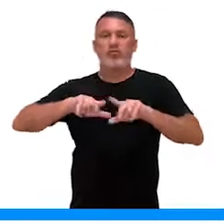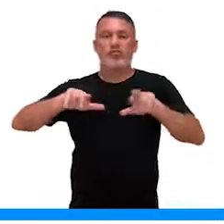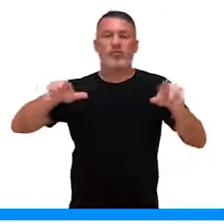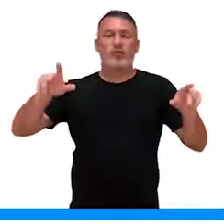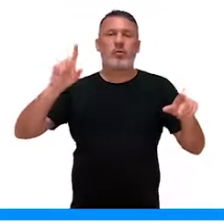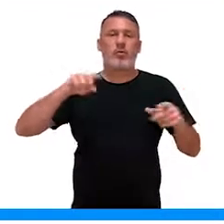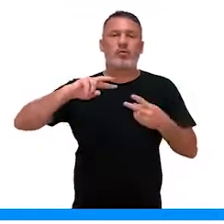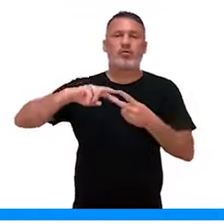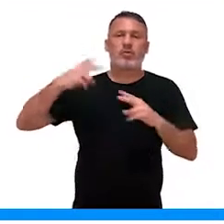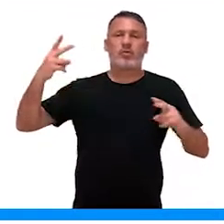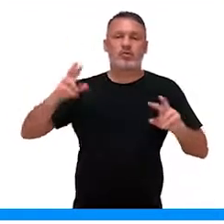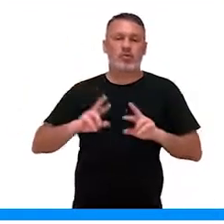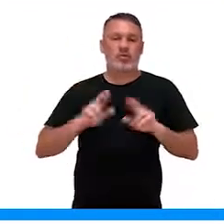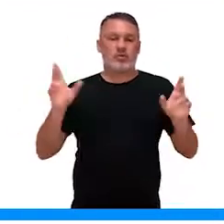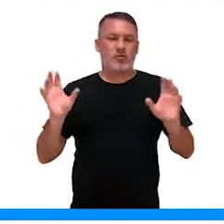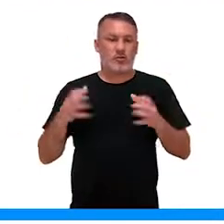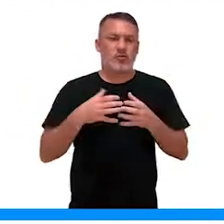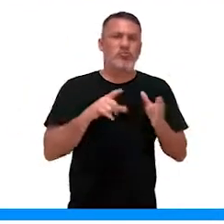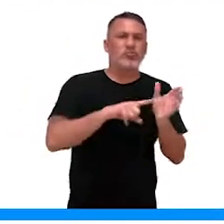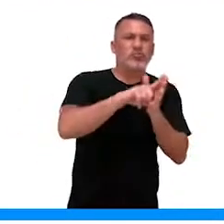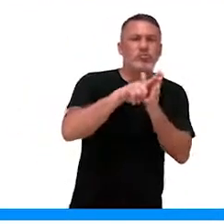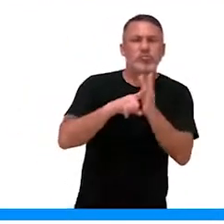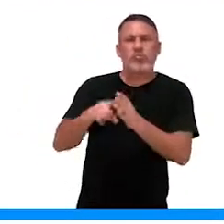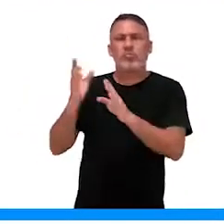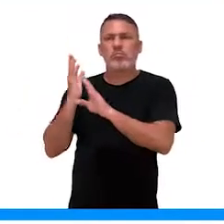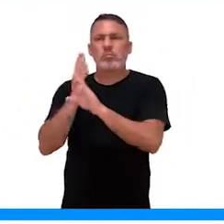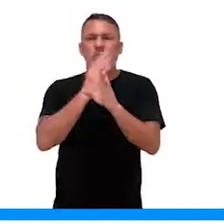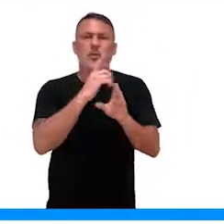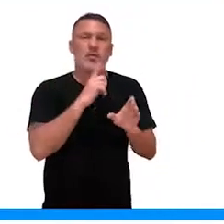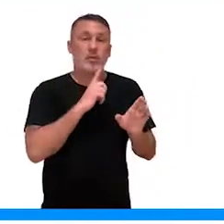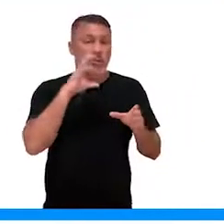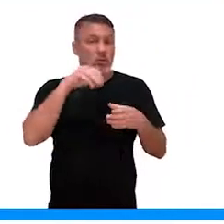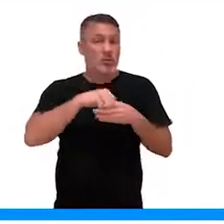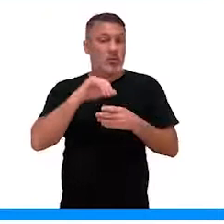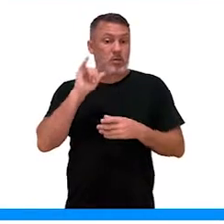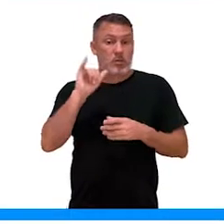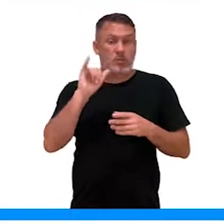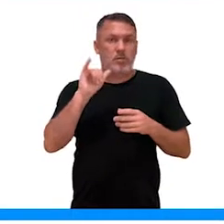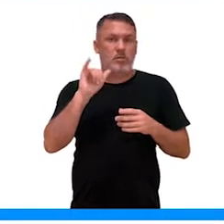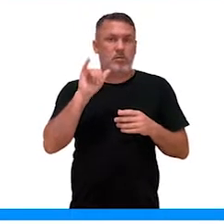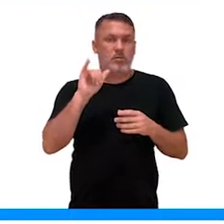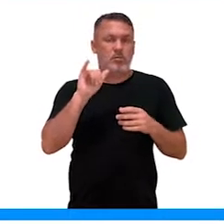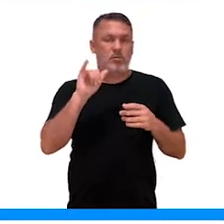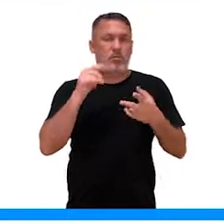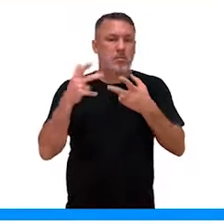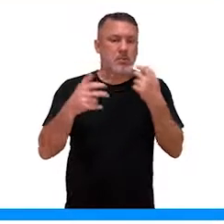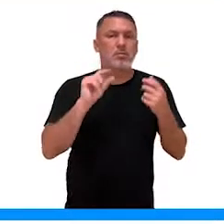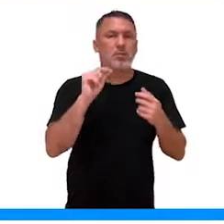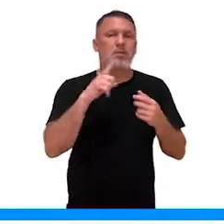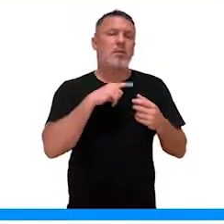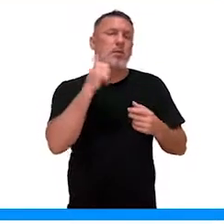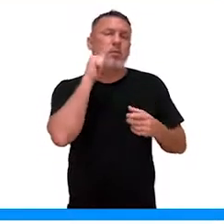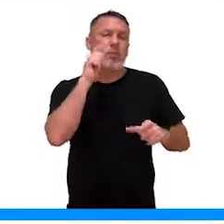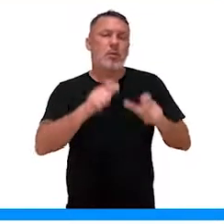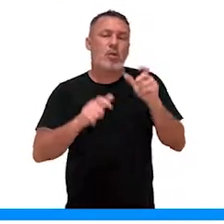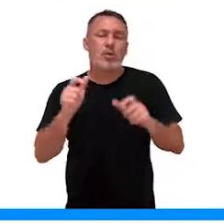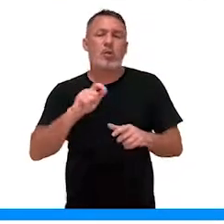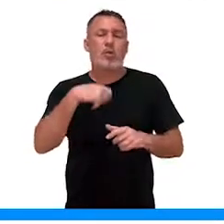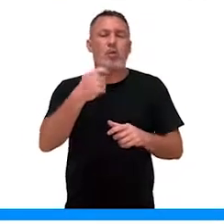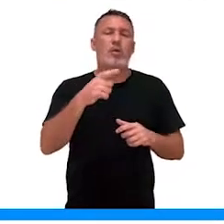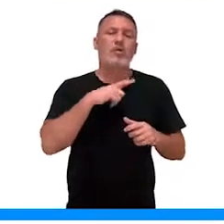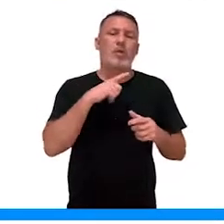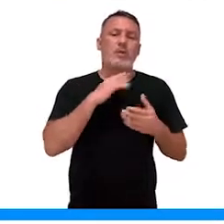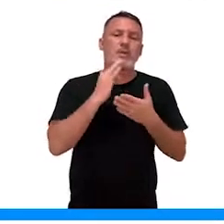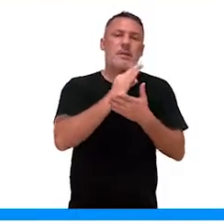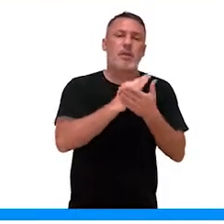organismo geneticamente distinto. Investigando-se a presença do cromossomo Y, foi revelado que diversos tecidos de mulheres continham